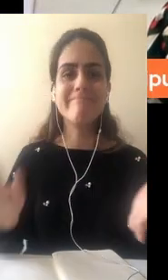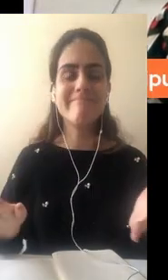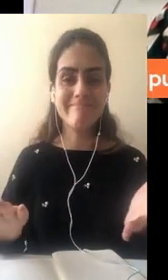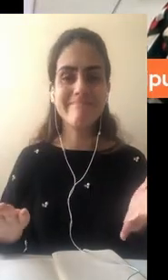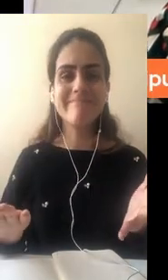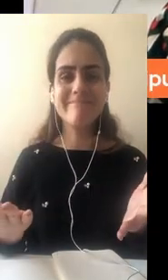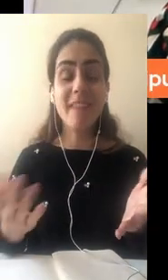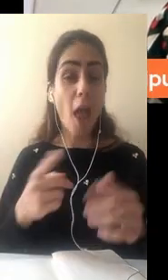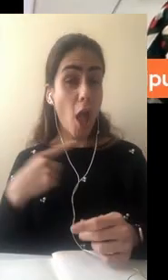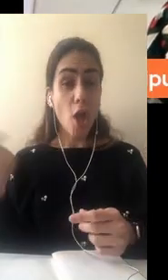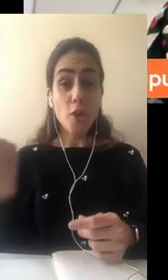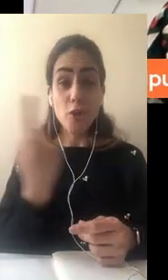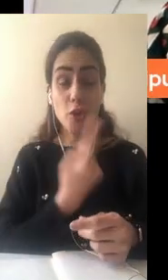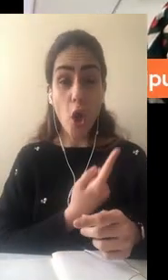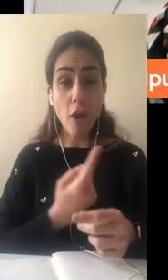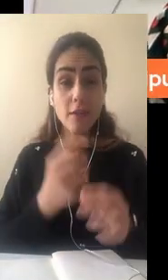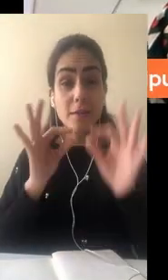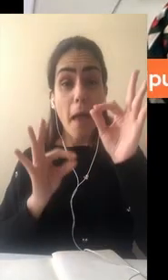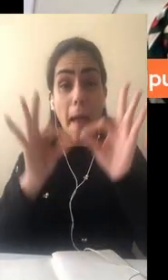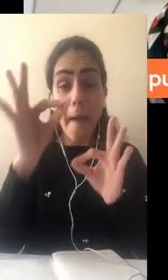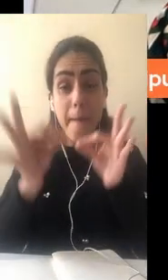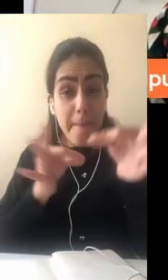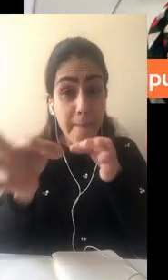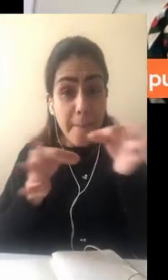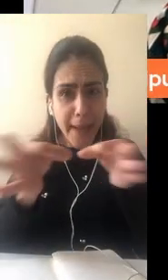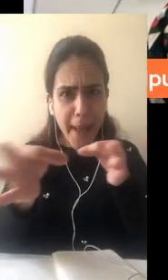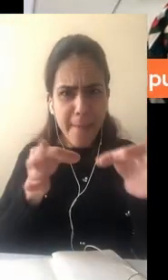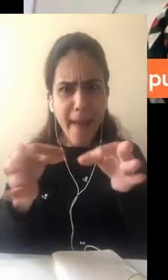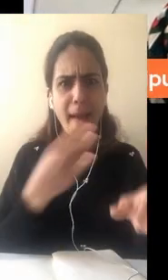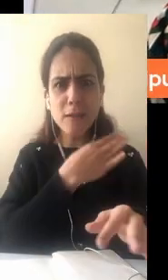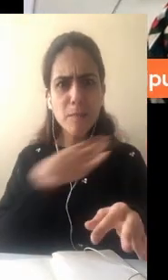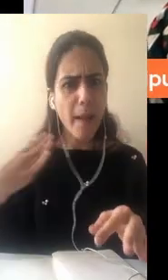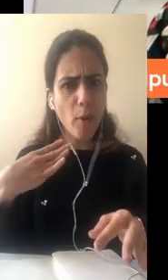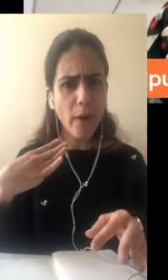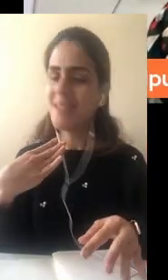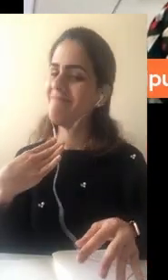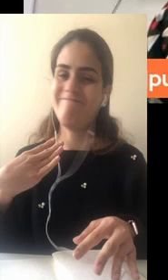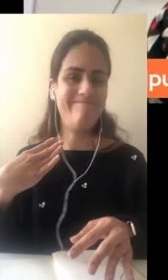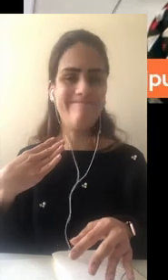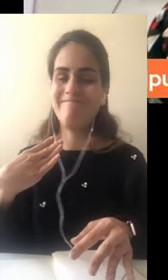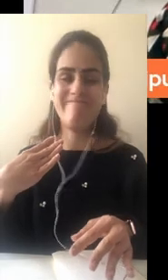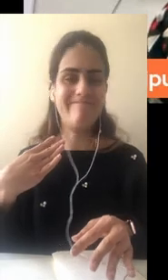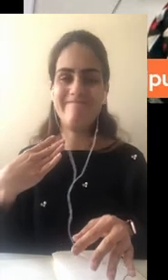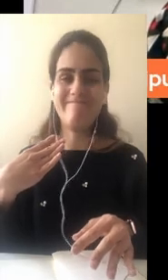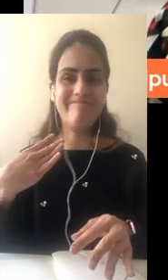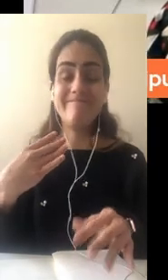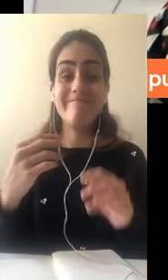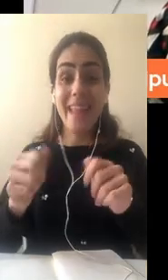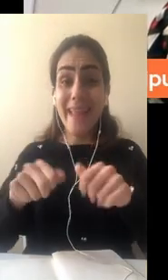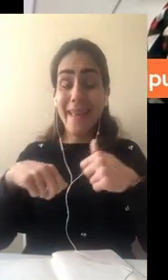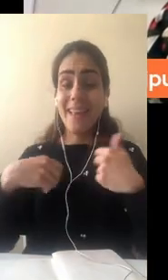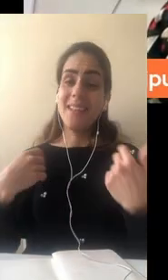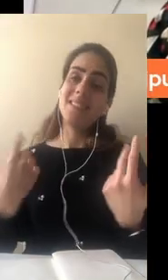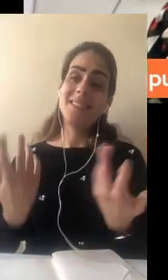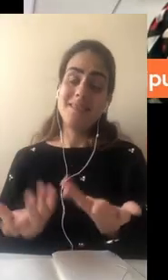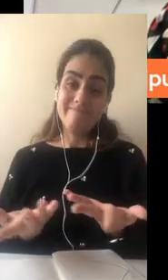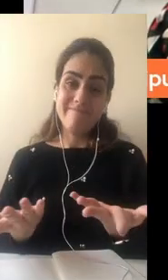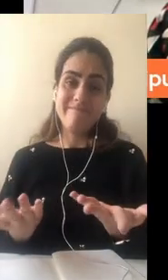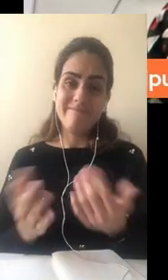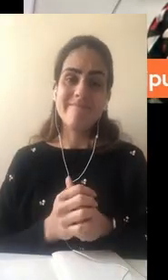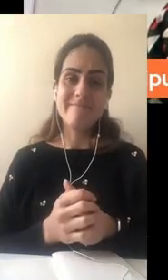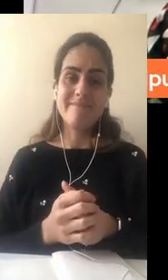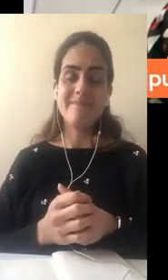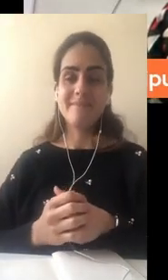não estamos preparados para isso. Então, mergulhar a criança nessa vivência é desprotetivo,